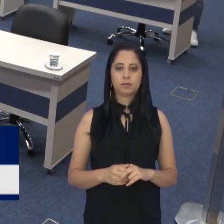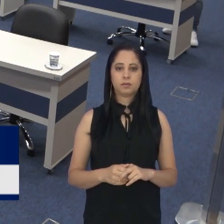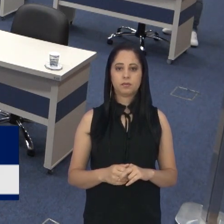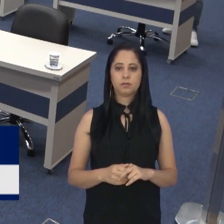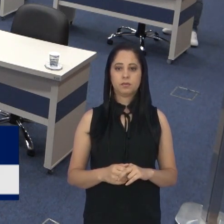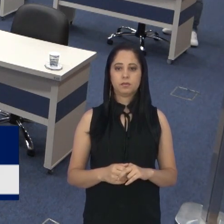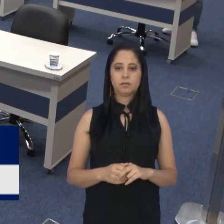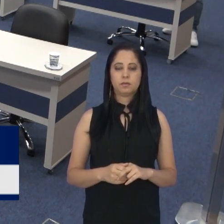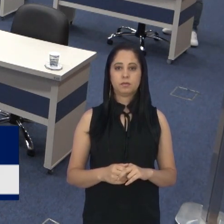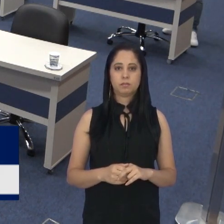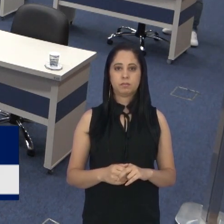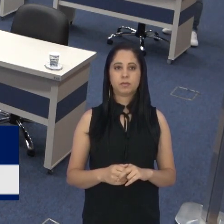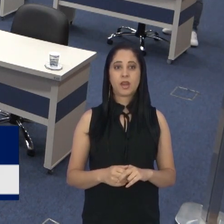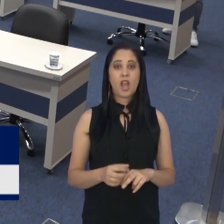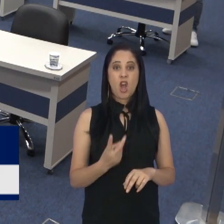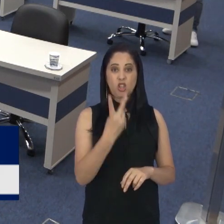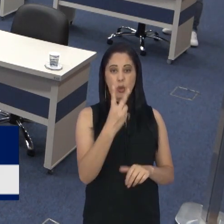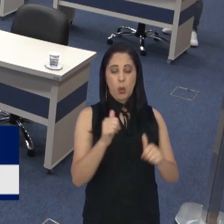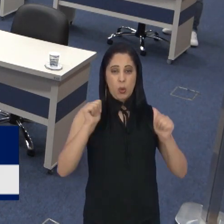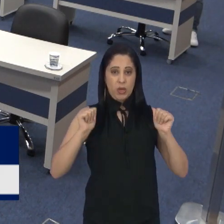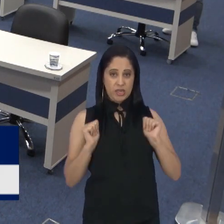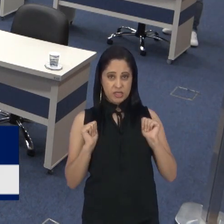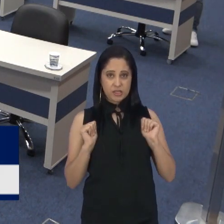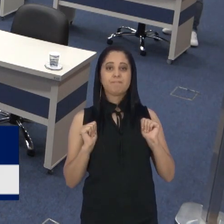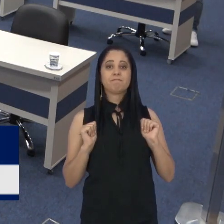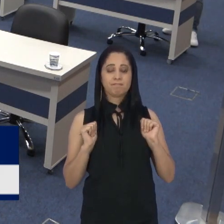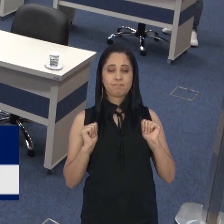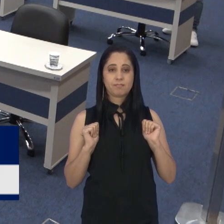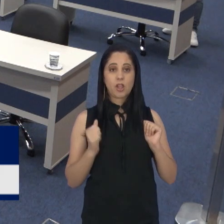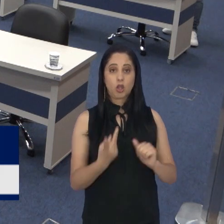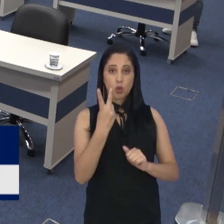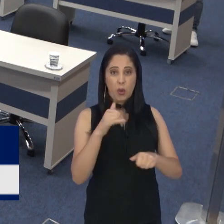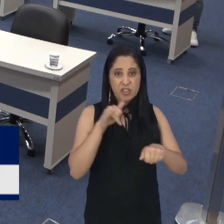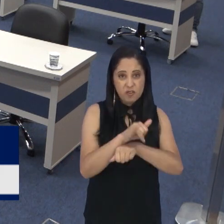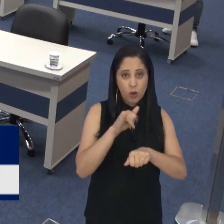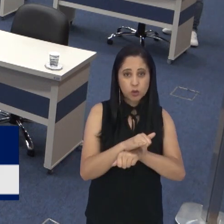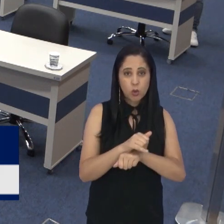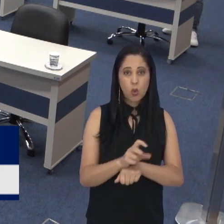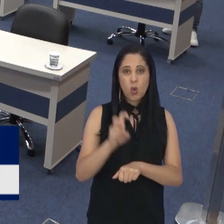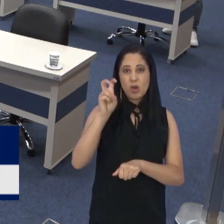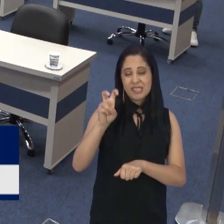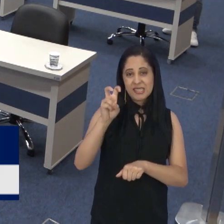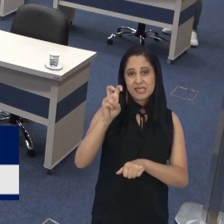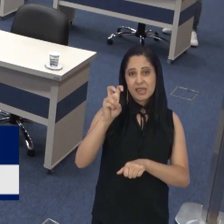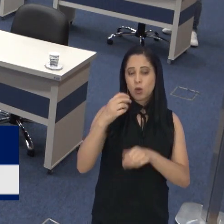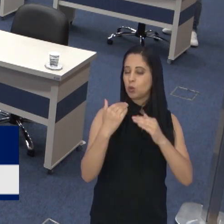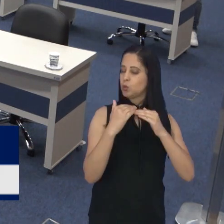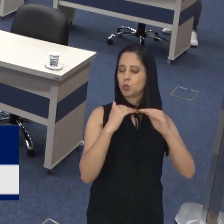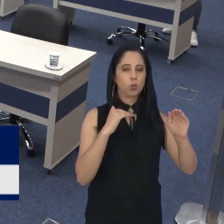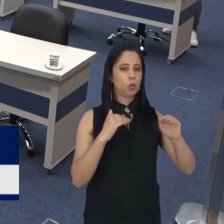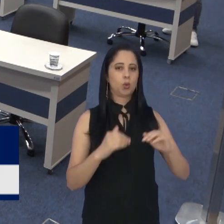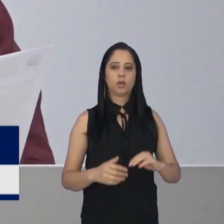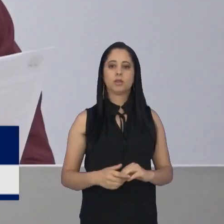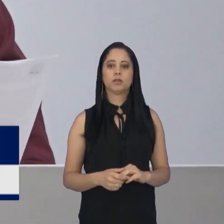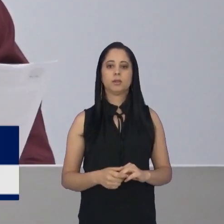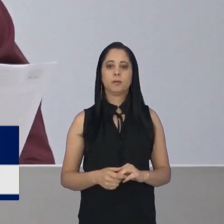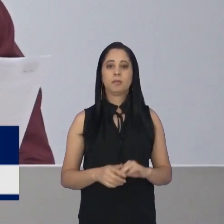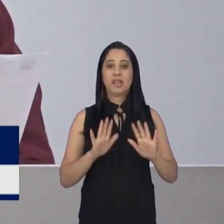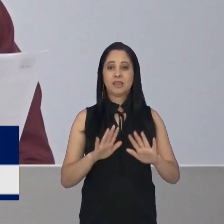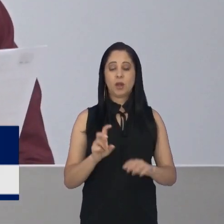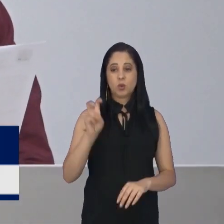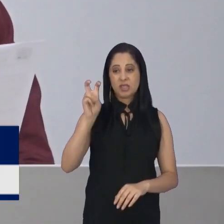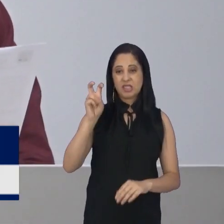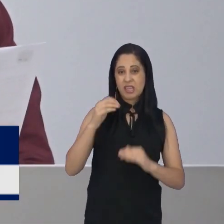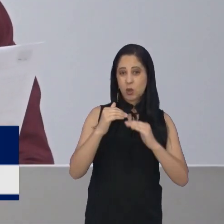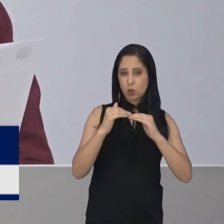2 ausentes, 1 abstenção e 5 votos contrários, senhor presidente. Com 5